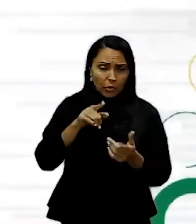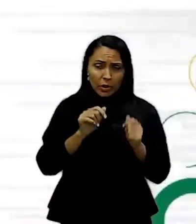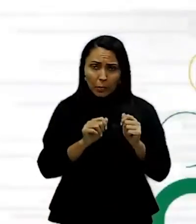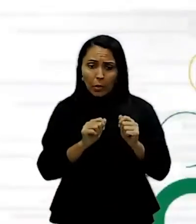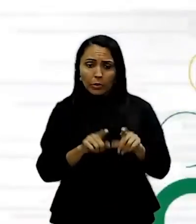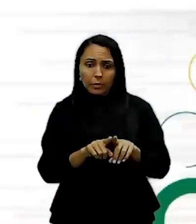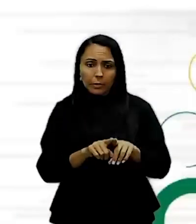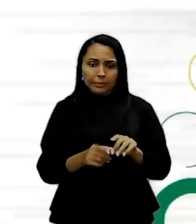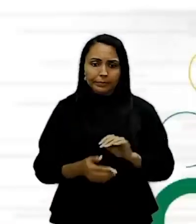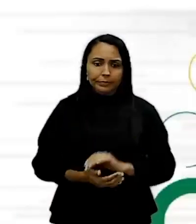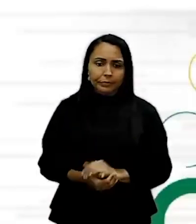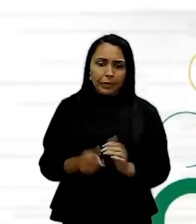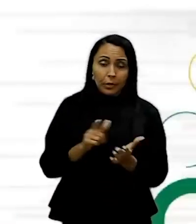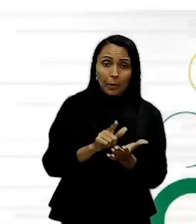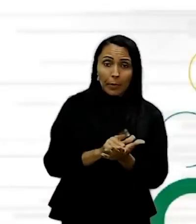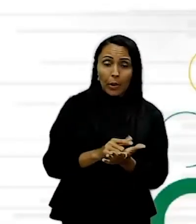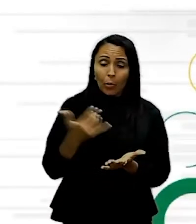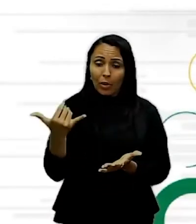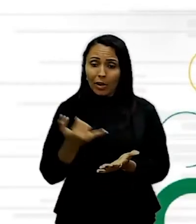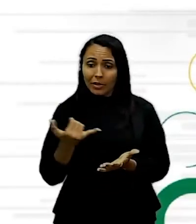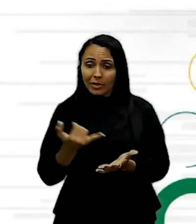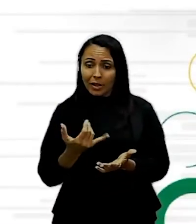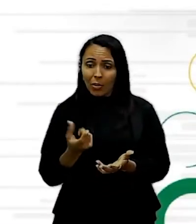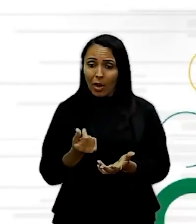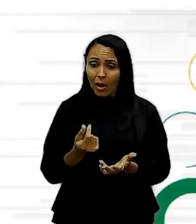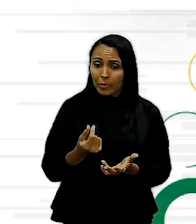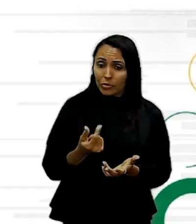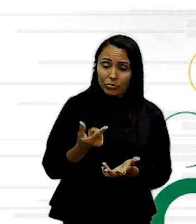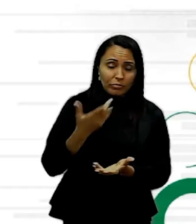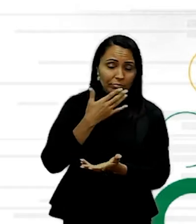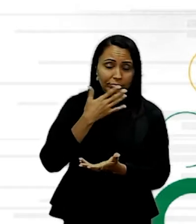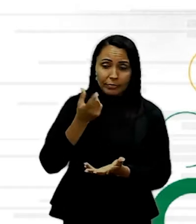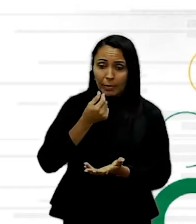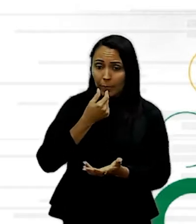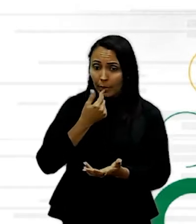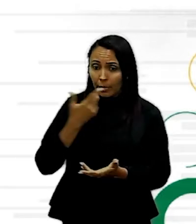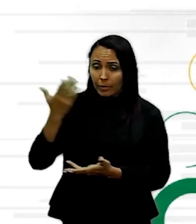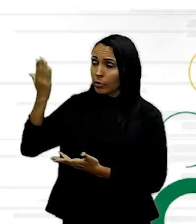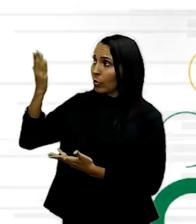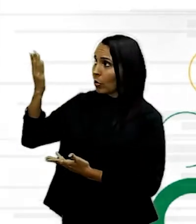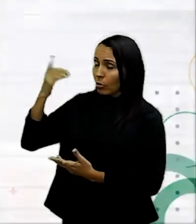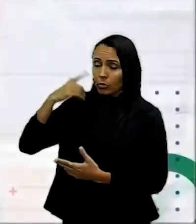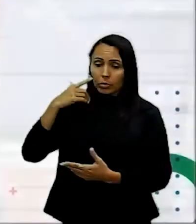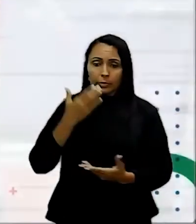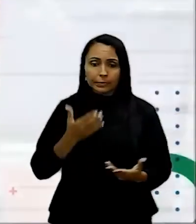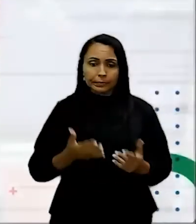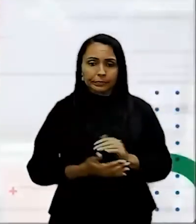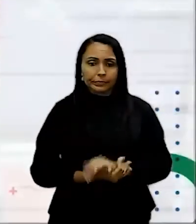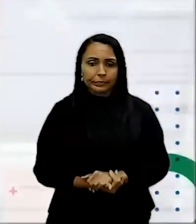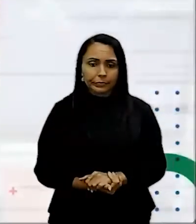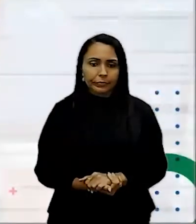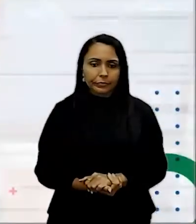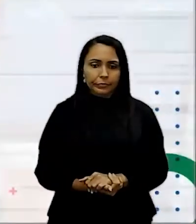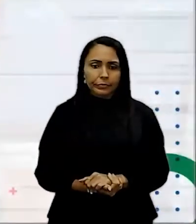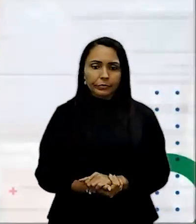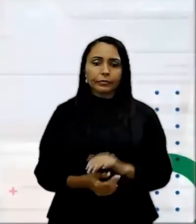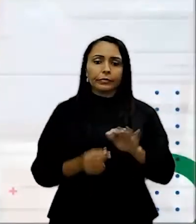Peguei um papel, caneta ou então um lápis, coloquei meu celular em cima do papel,